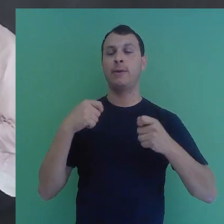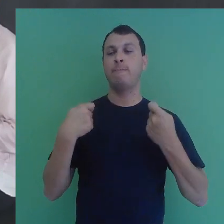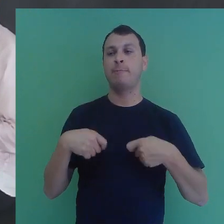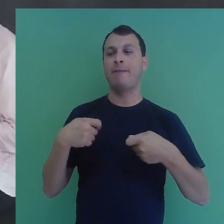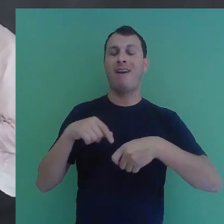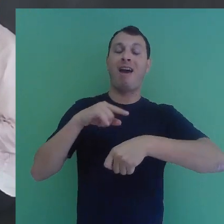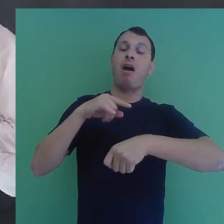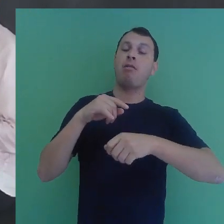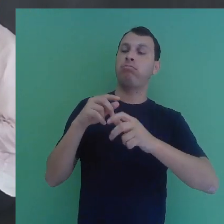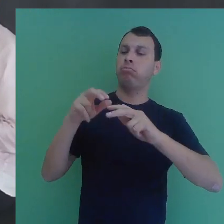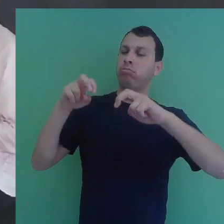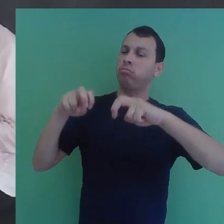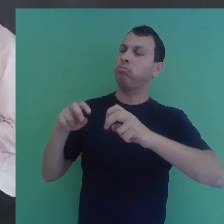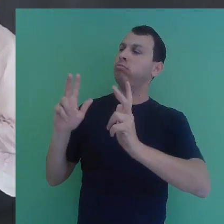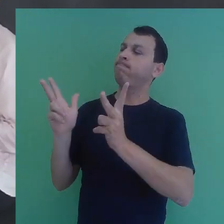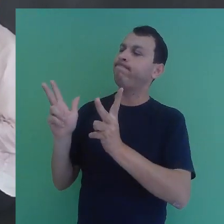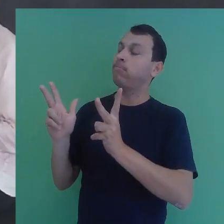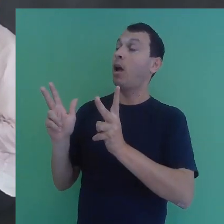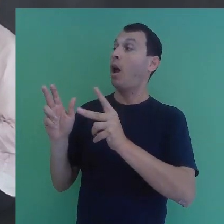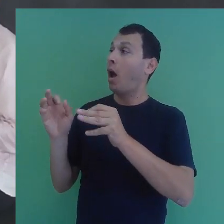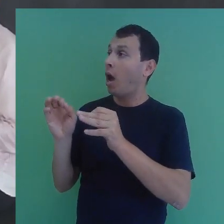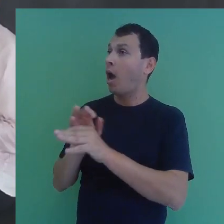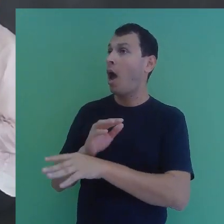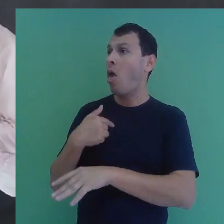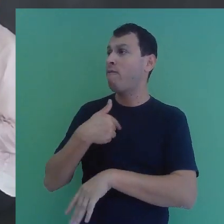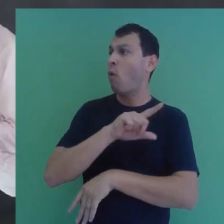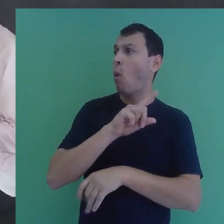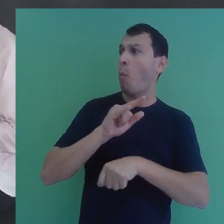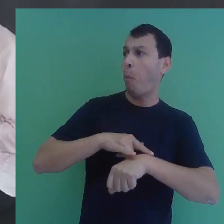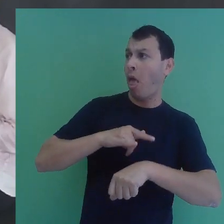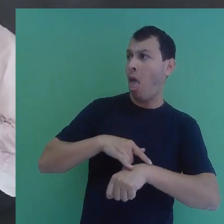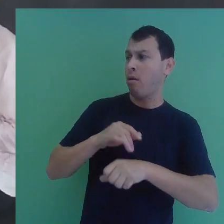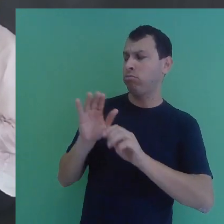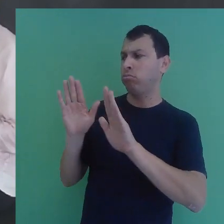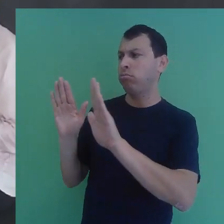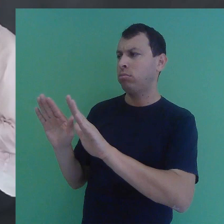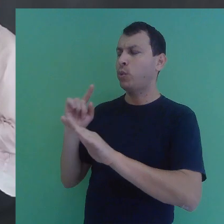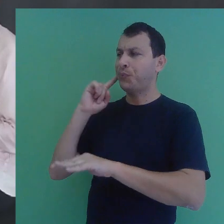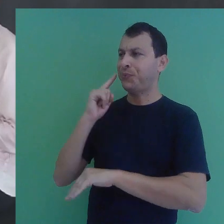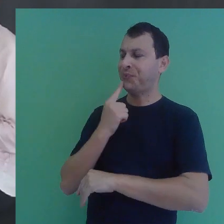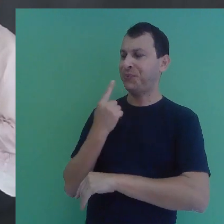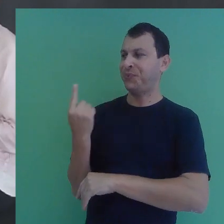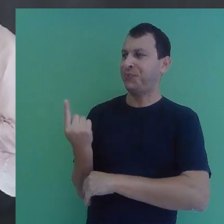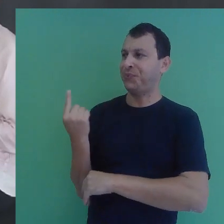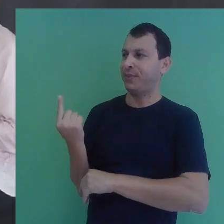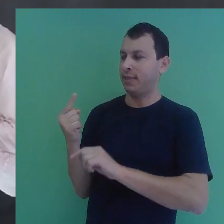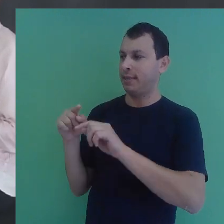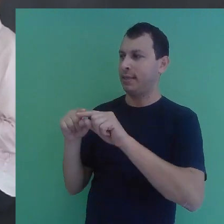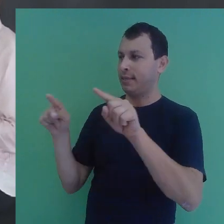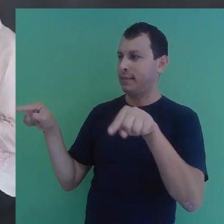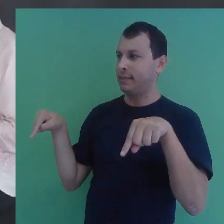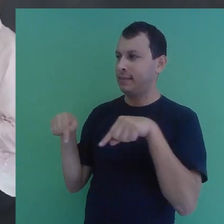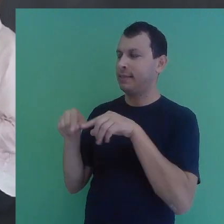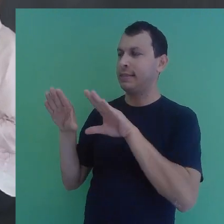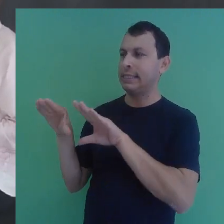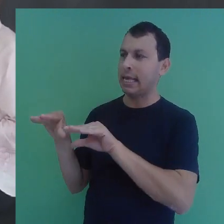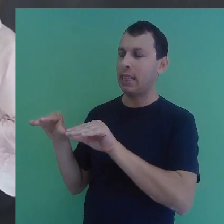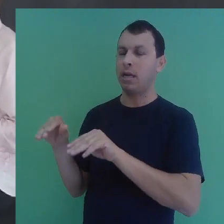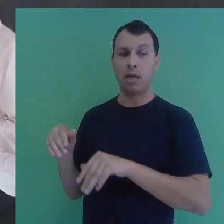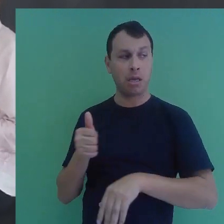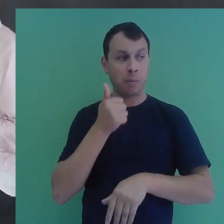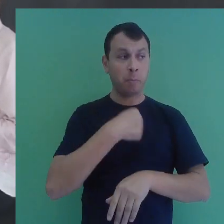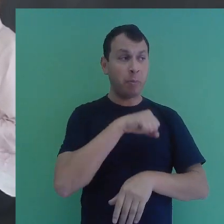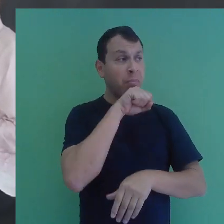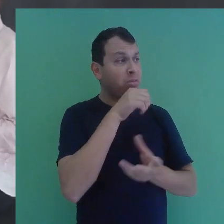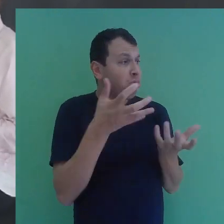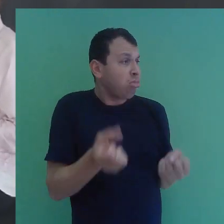ausentar para ir ao banheiro ou fazer alguma coisa importante e deixava lá meu colega surdo na sala. E a minha mãe não aceitava isso, ela